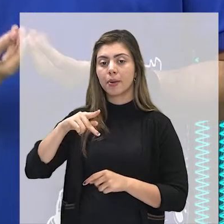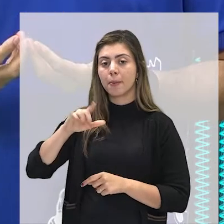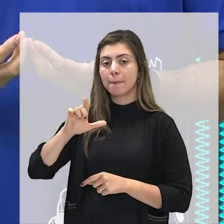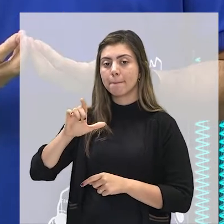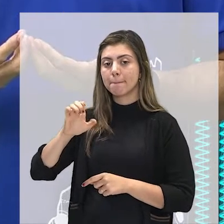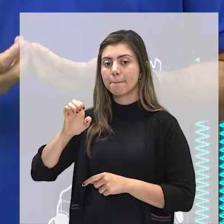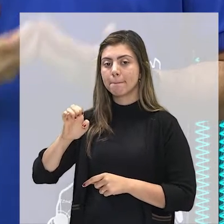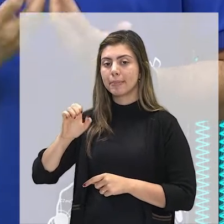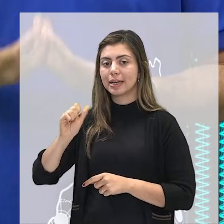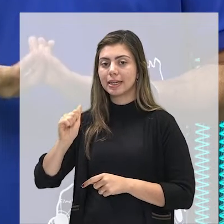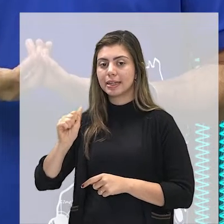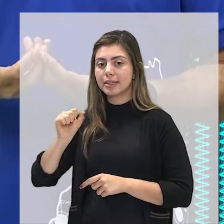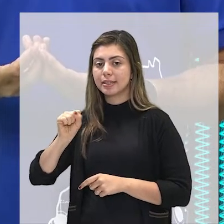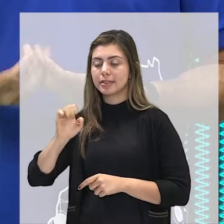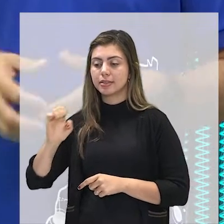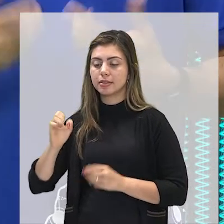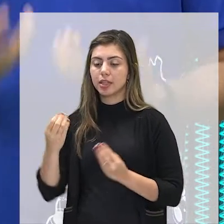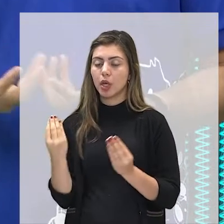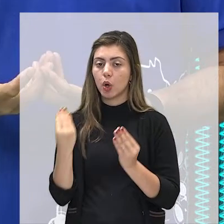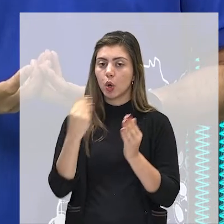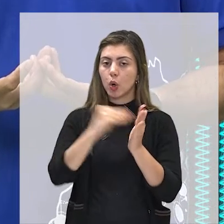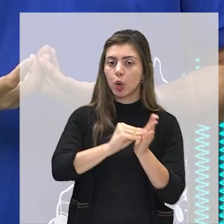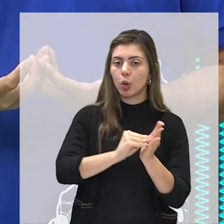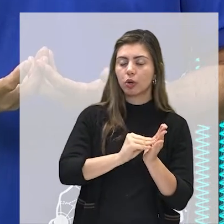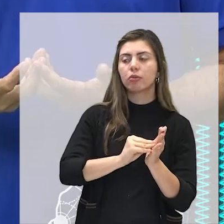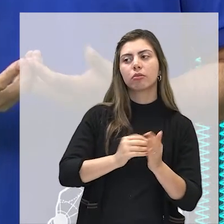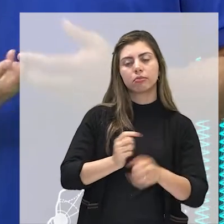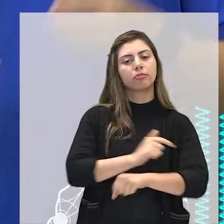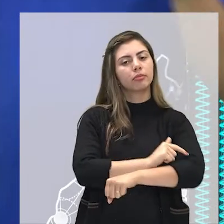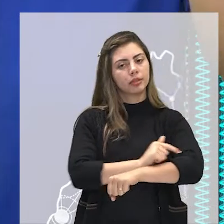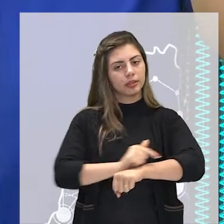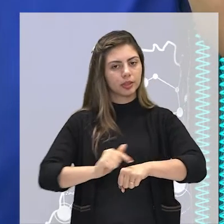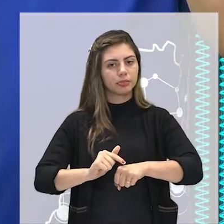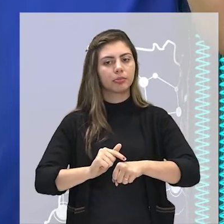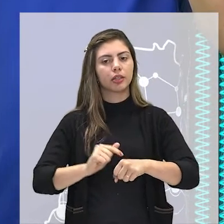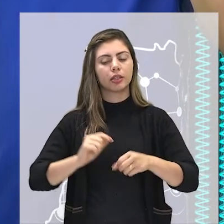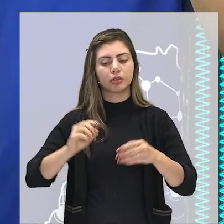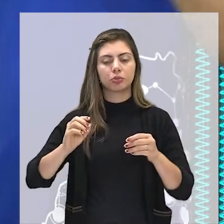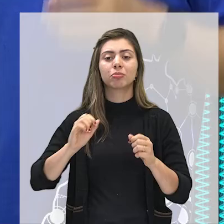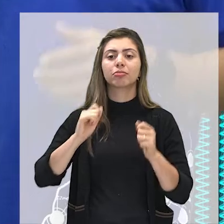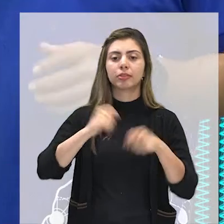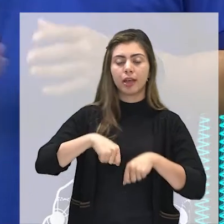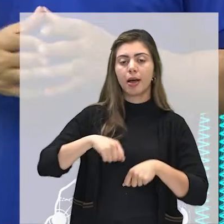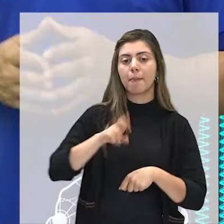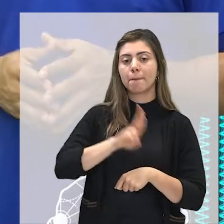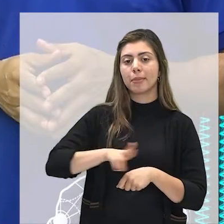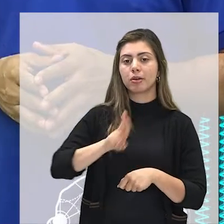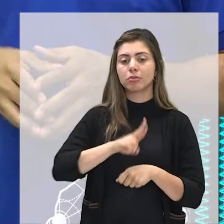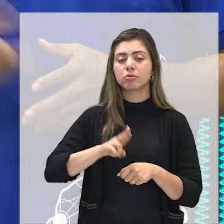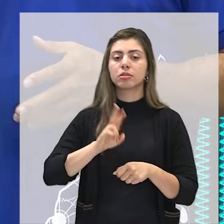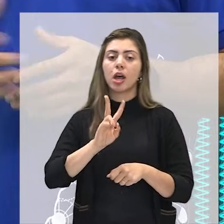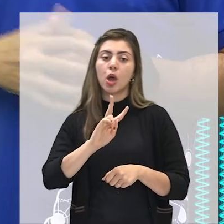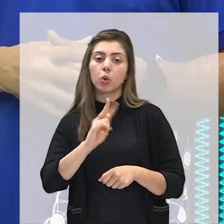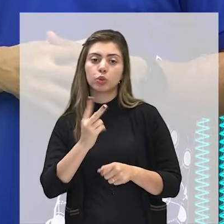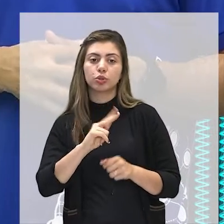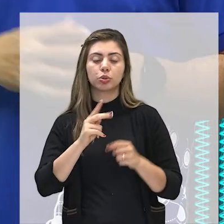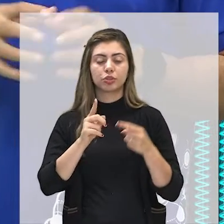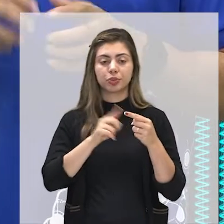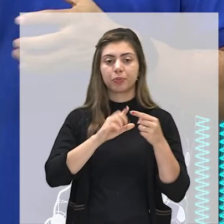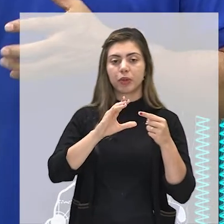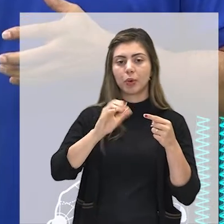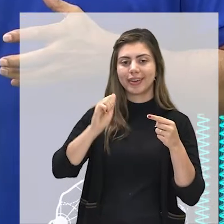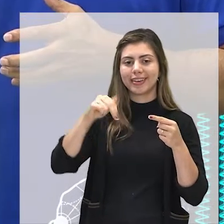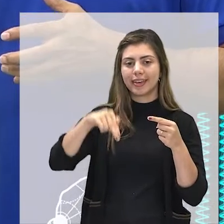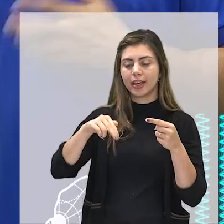Então, todas as vezes que vocês quiserem utilizar o can, porque podem fazer isso, vocês podem utilizar, né, na sequência o please, que aí vai quebrar